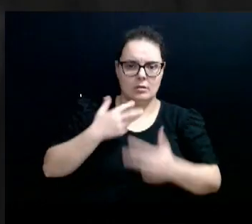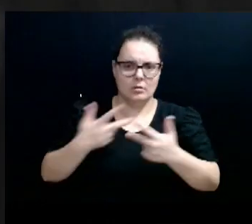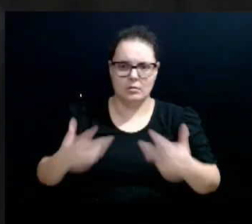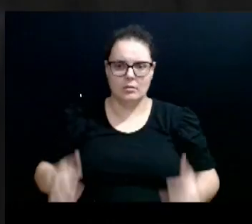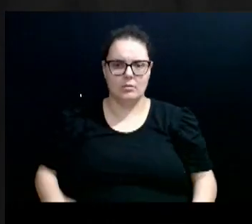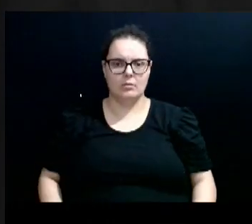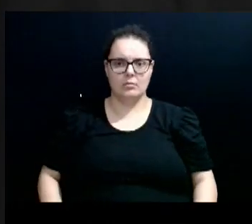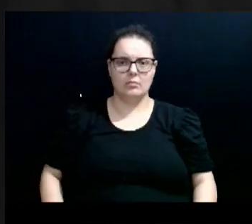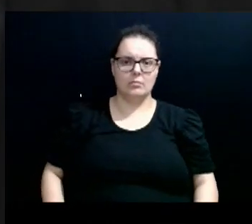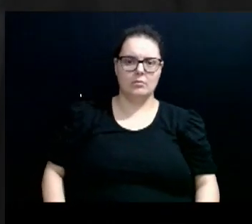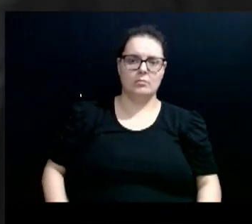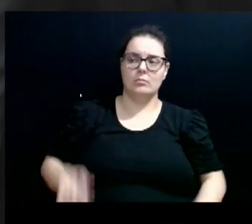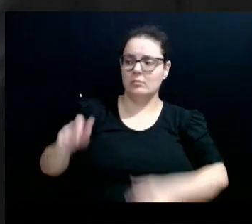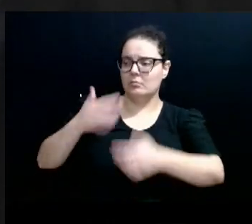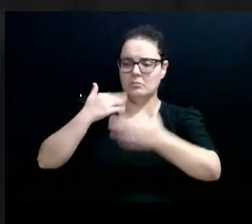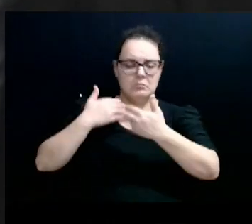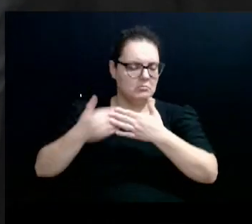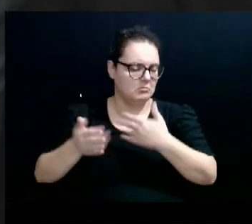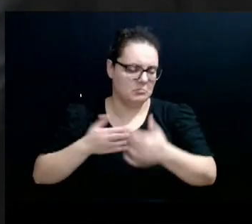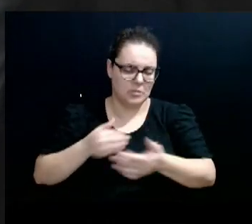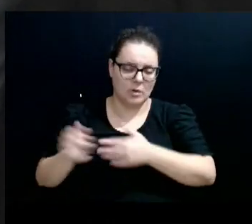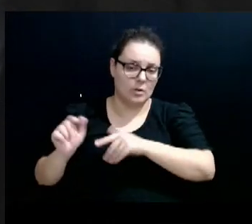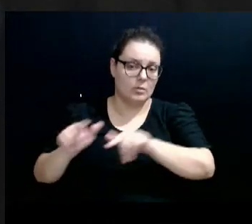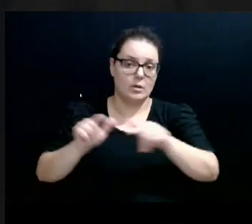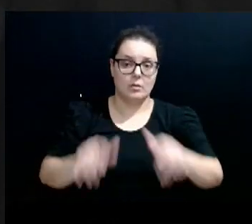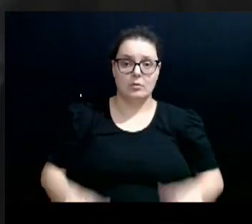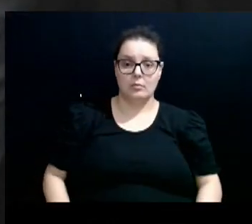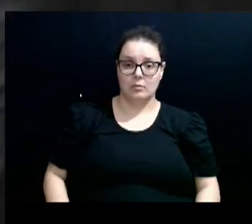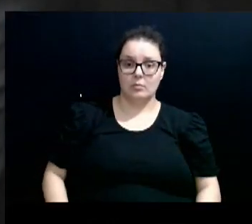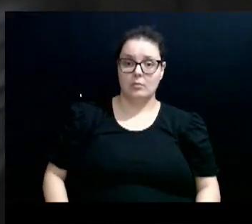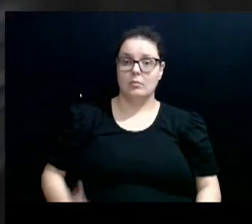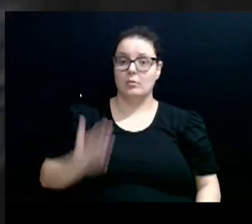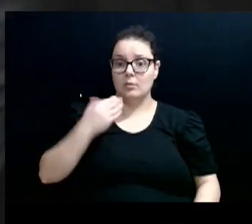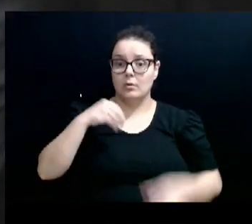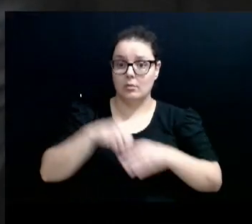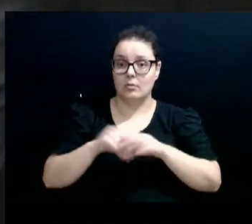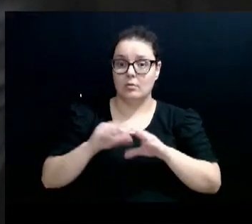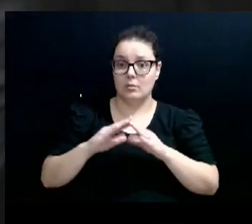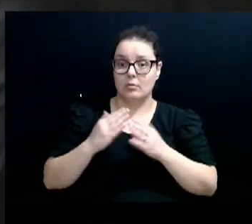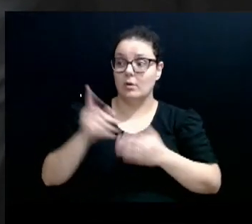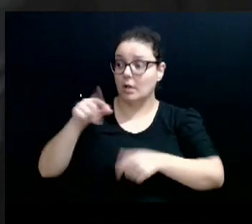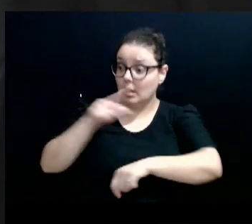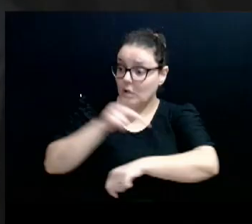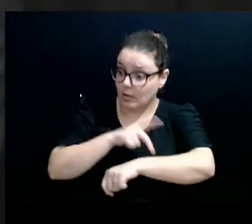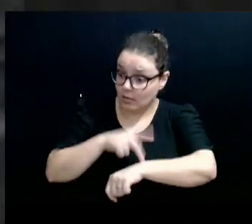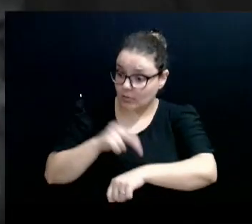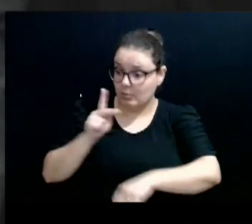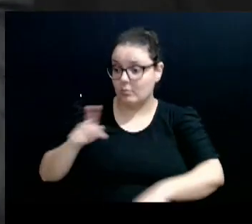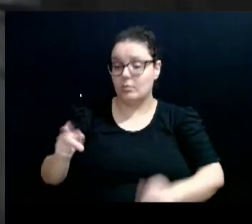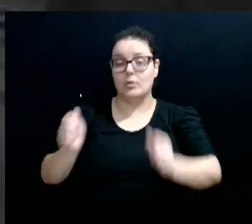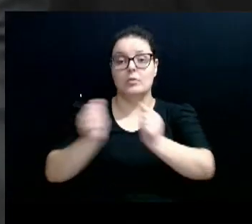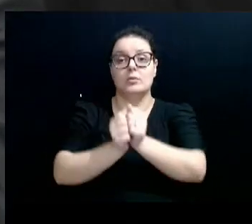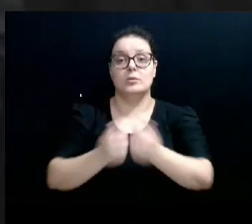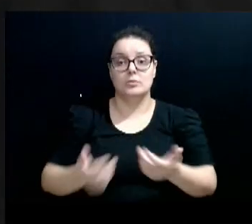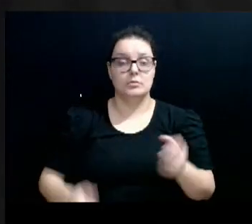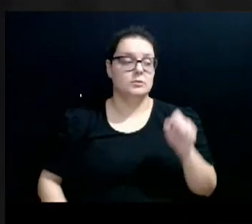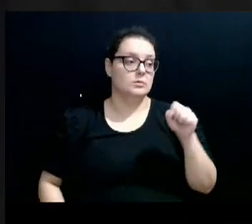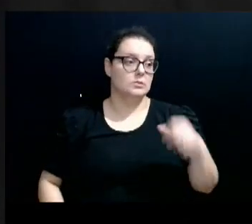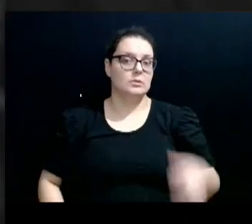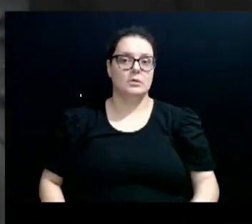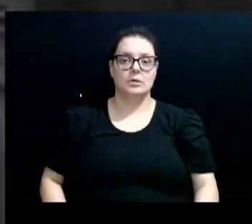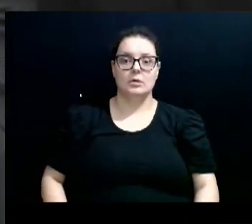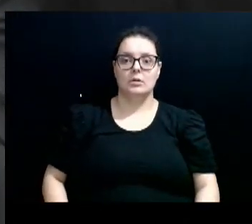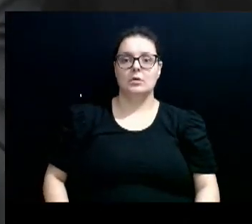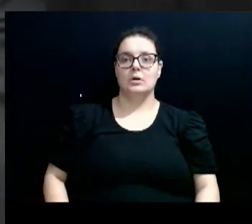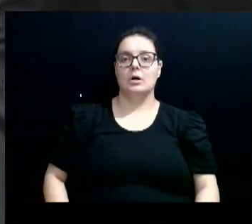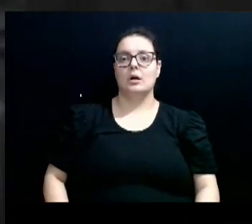pessoas se alimentem onde quiserem. O alimento na escola é pedagógico, o professor está ali. Sim. Então, não, é o professor que se